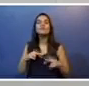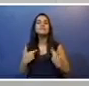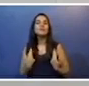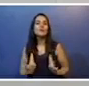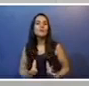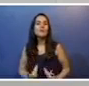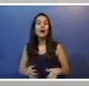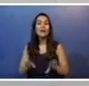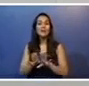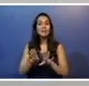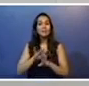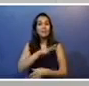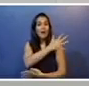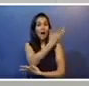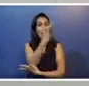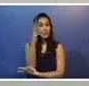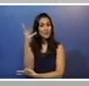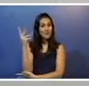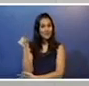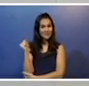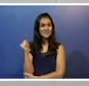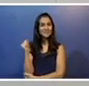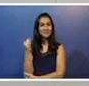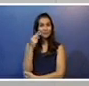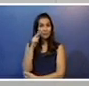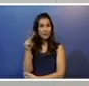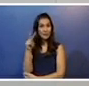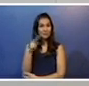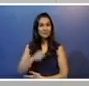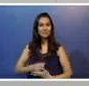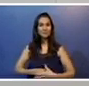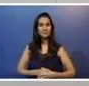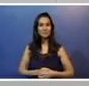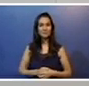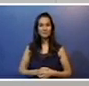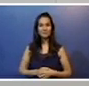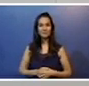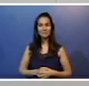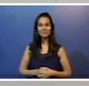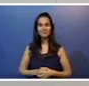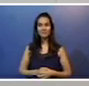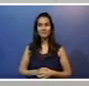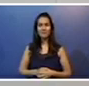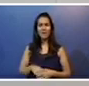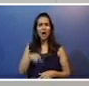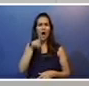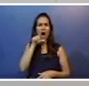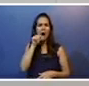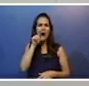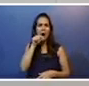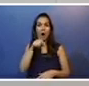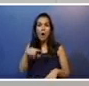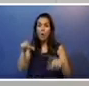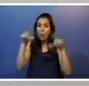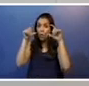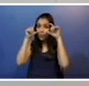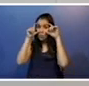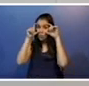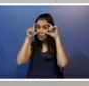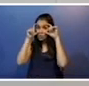e ao meio ambiente. Vamos ver? Olha só. A coruja aqui, crianças, na